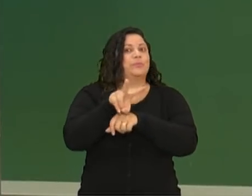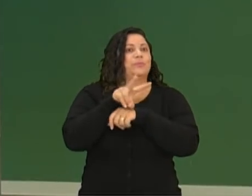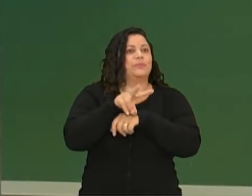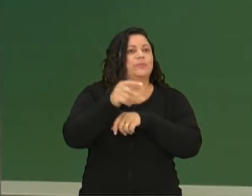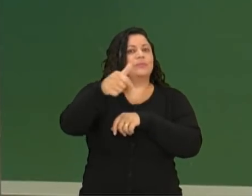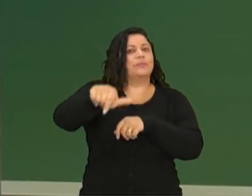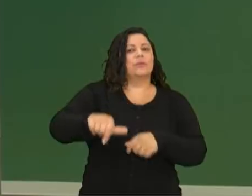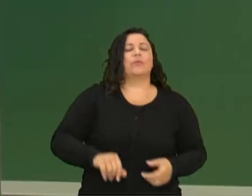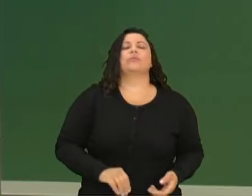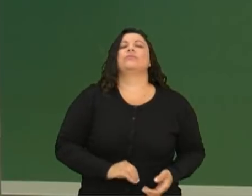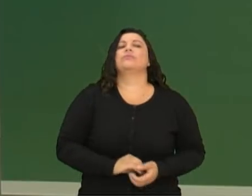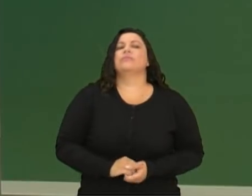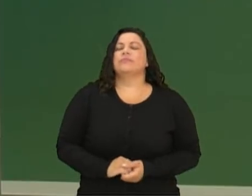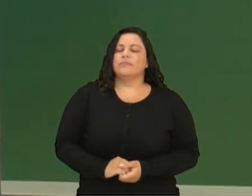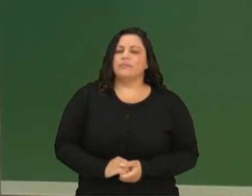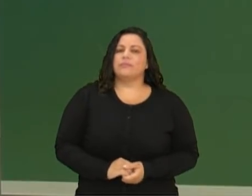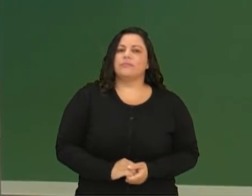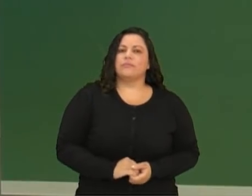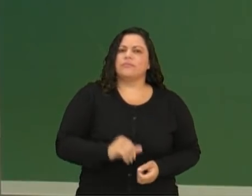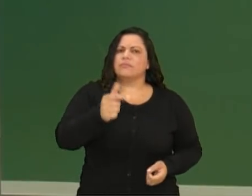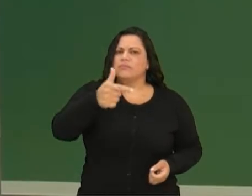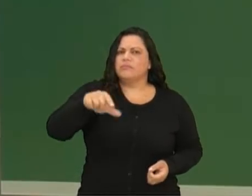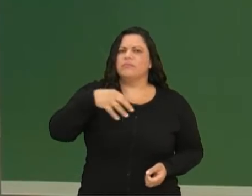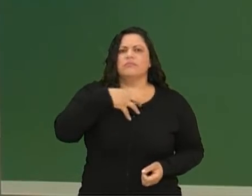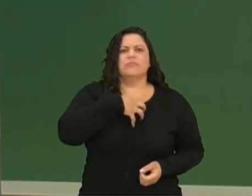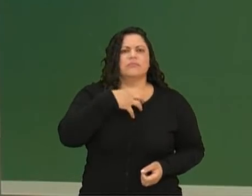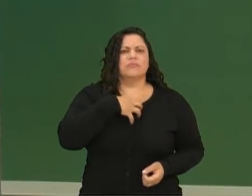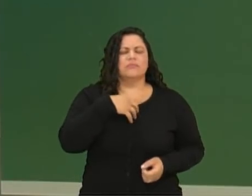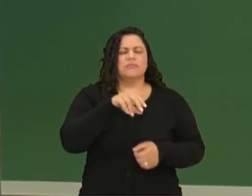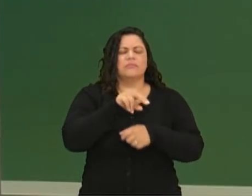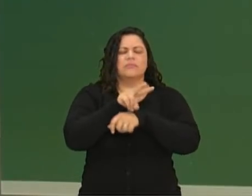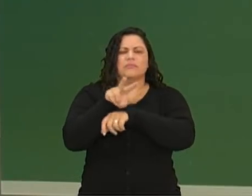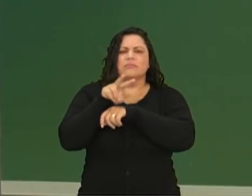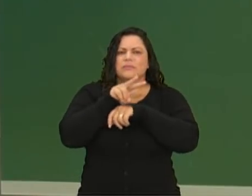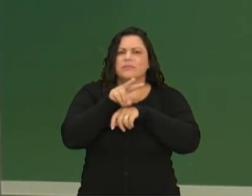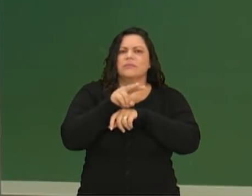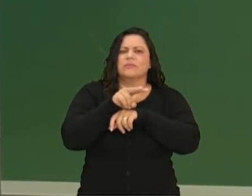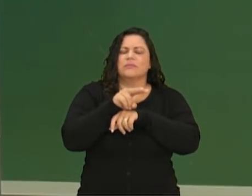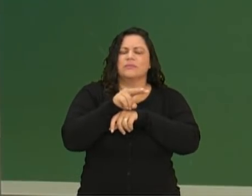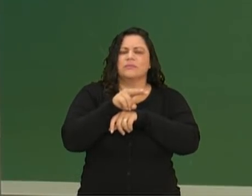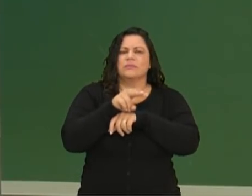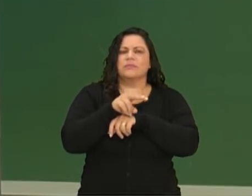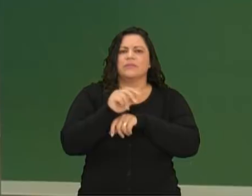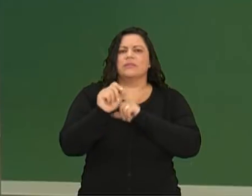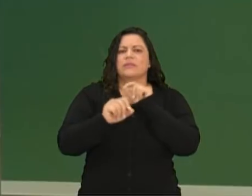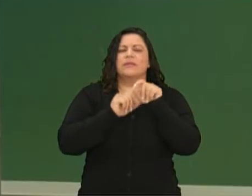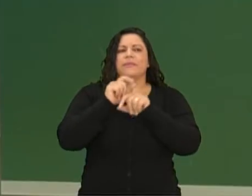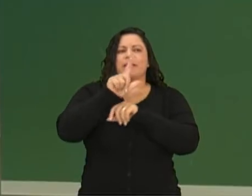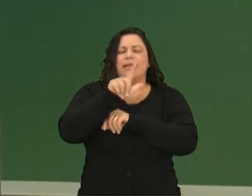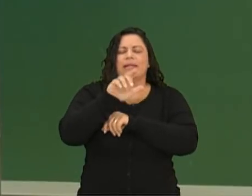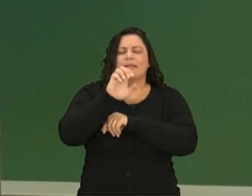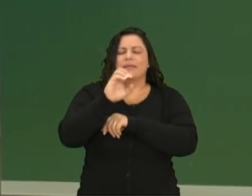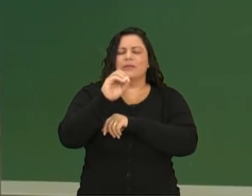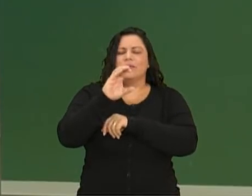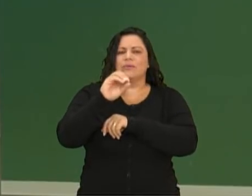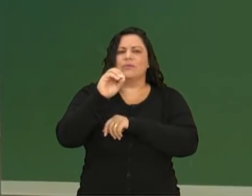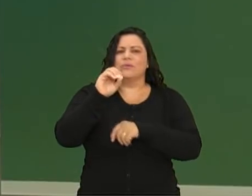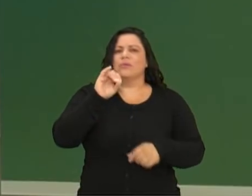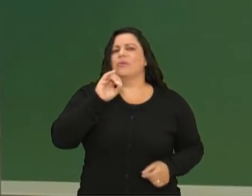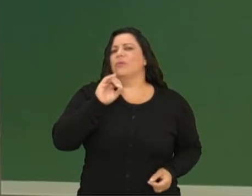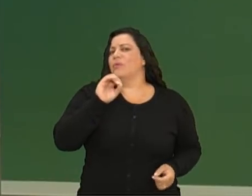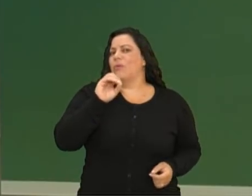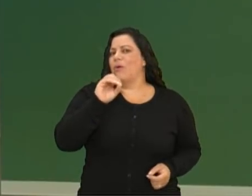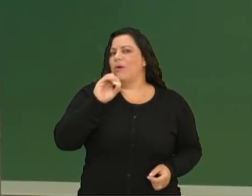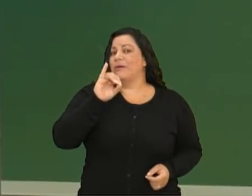outra? A outra forma de ação dos glóbulos brancos, também conhecidos como leucócitos, é a produção